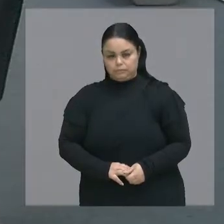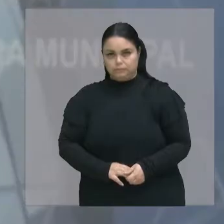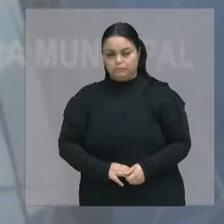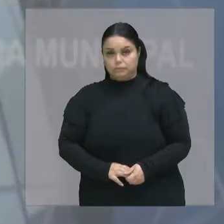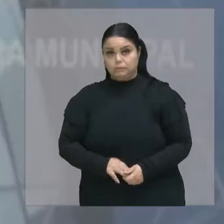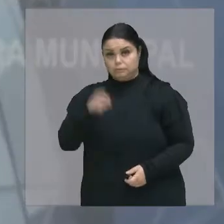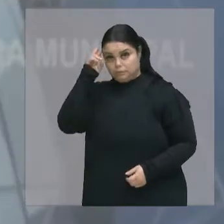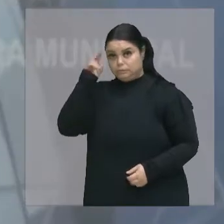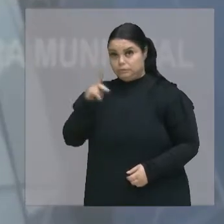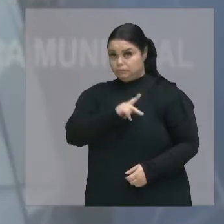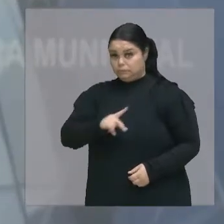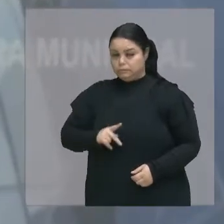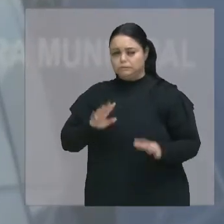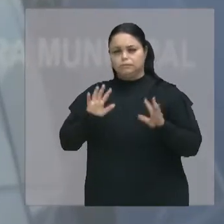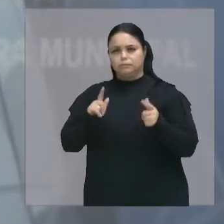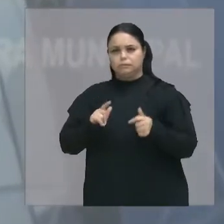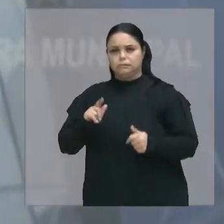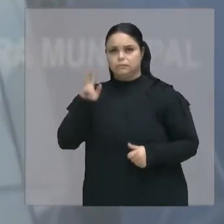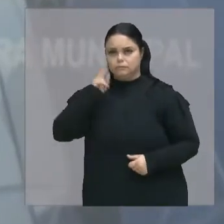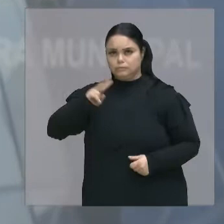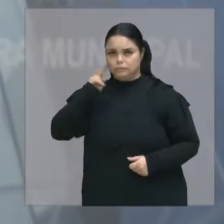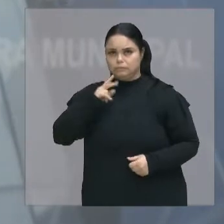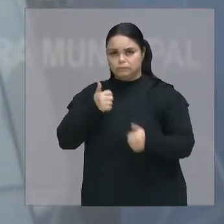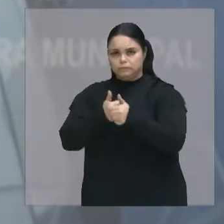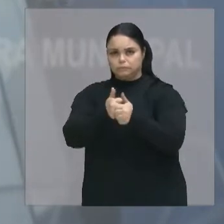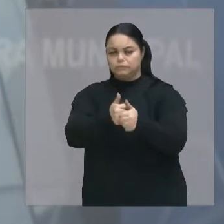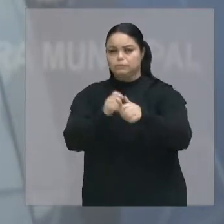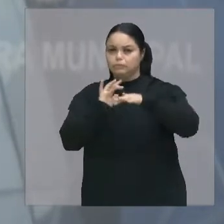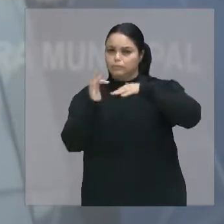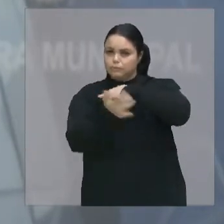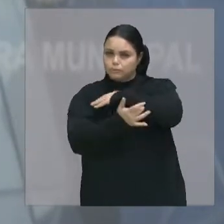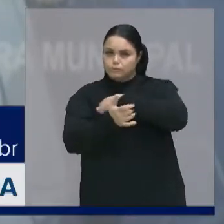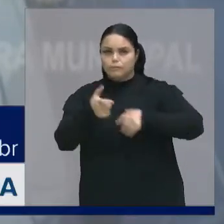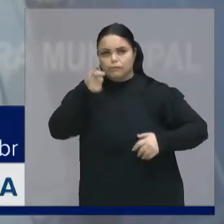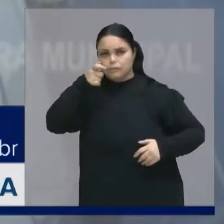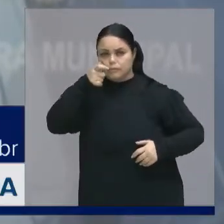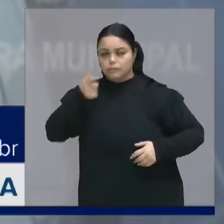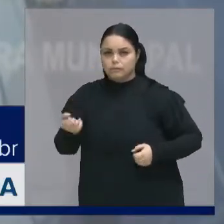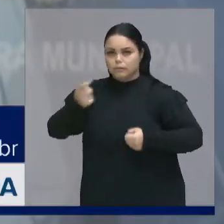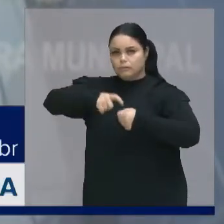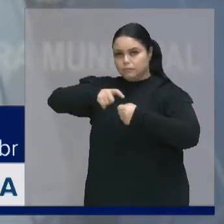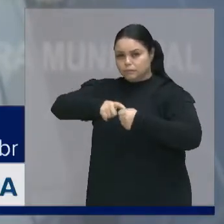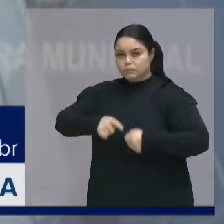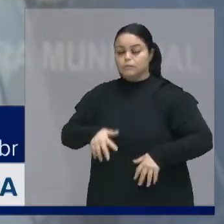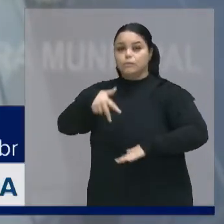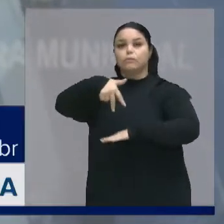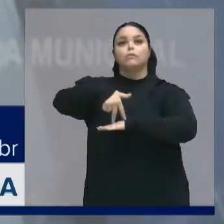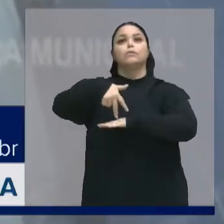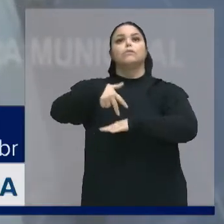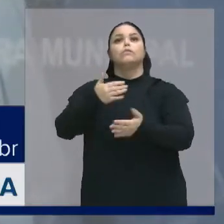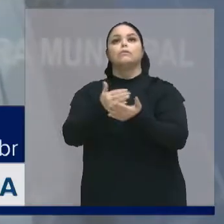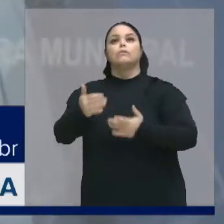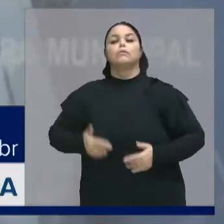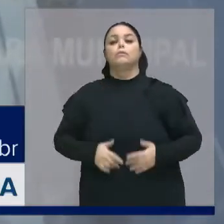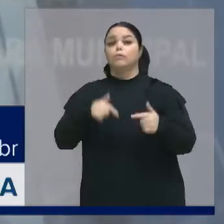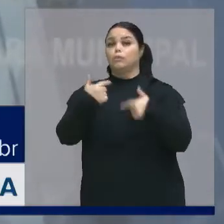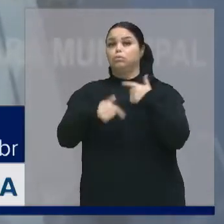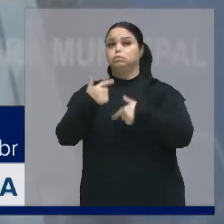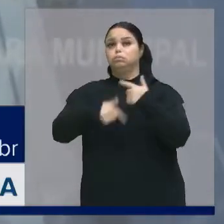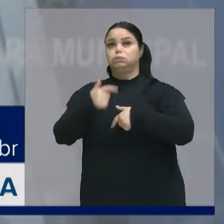Senhor presidente, senhores vereadores, público que nos acompanha pelas redes sociais, nós voltamos a essa tribuna, reiniciando o nosso